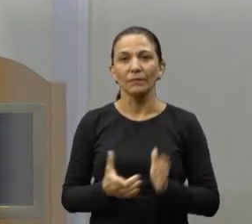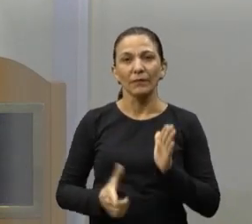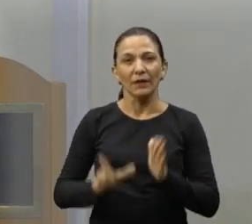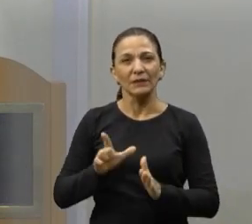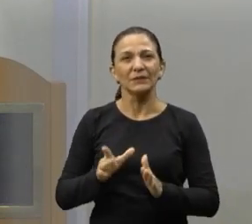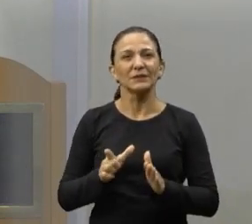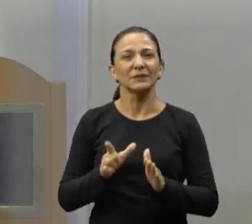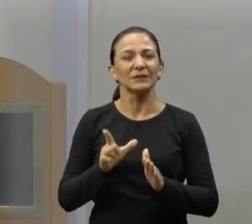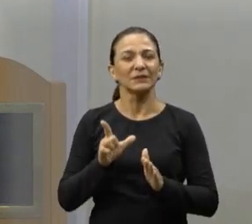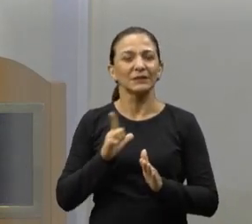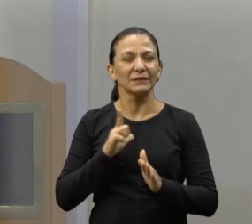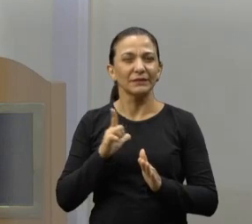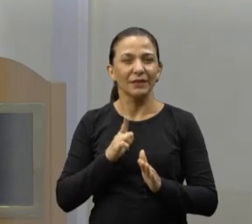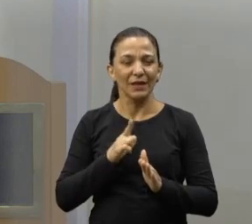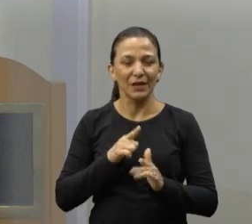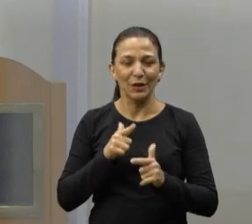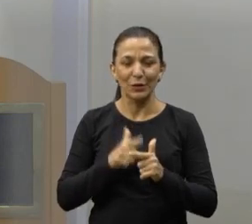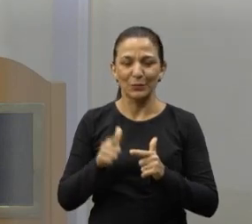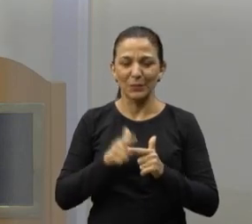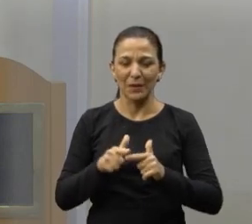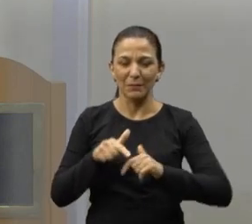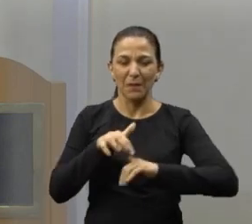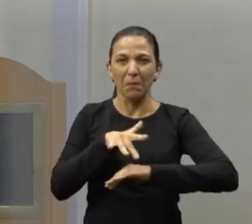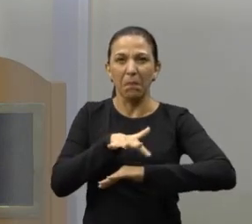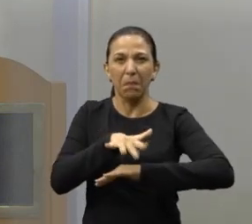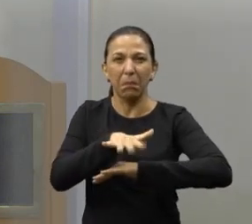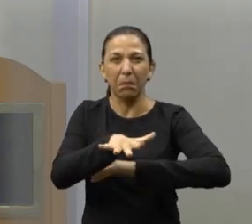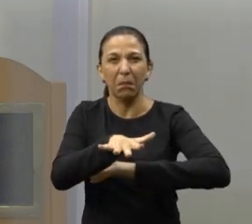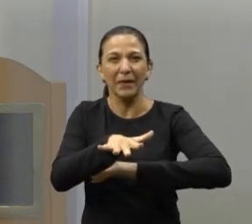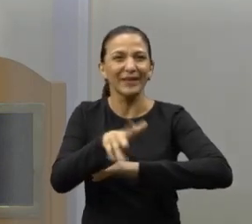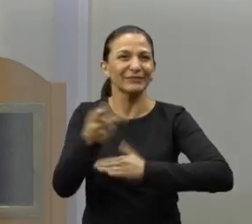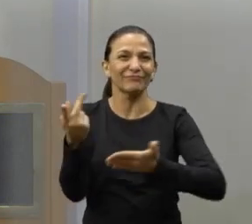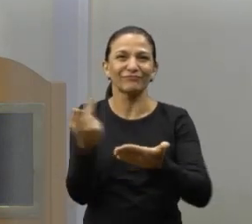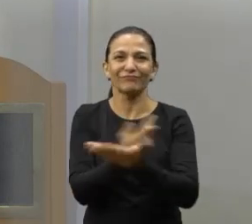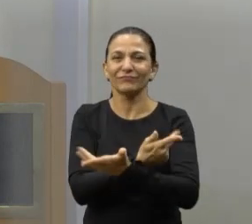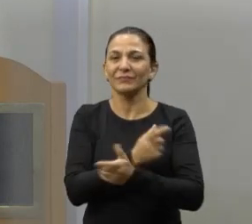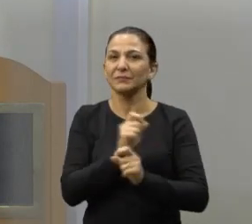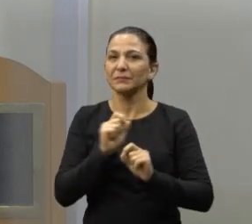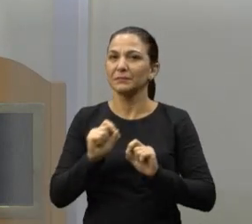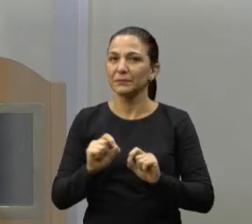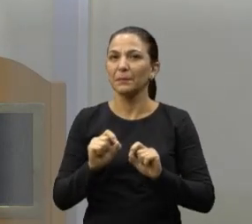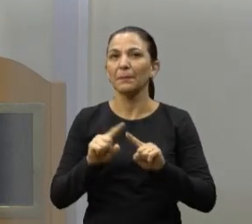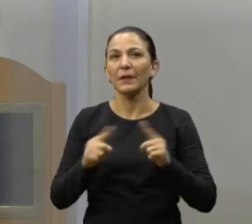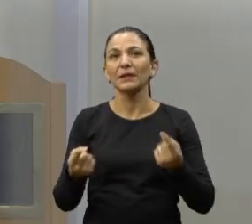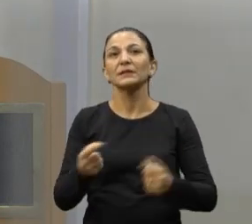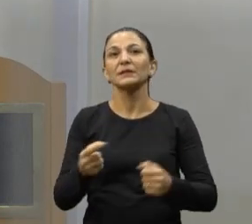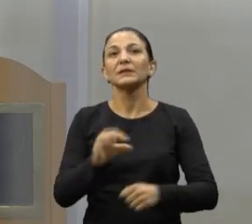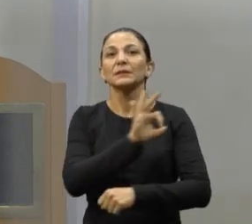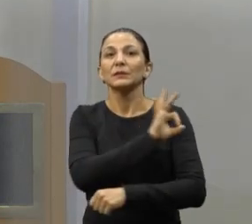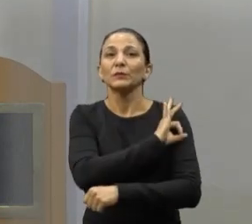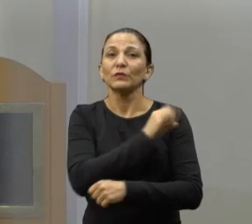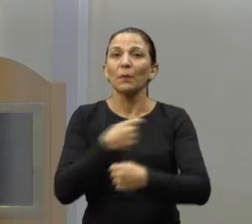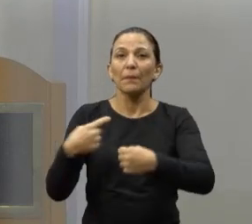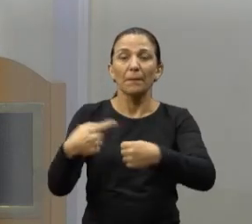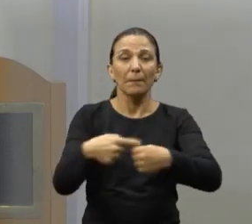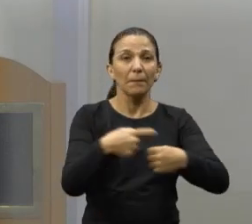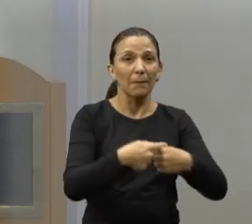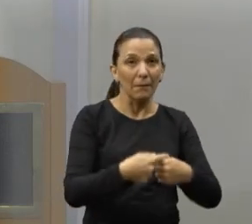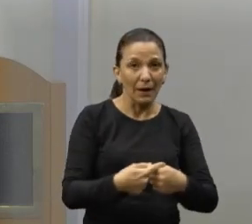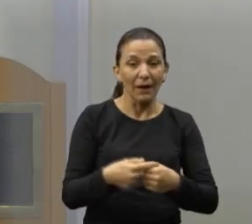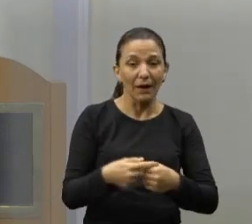complicada isso acontece né pela verba que todos nós aprovamos aqui mas também pelo prefeitura dos bairros tá ali na